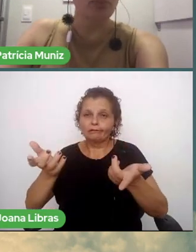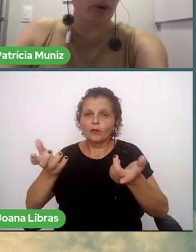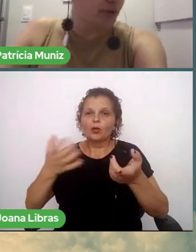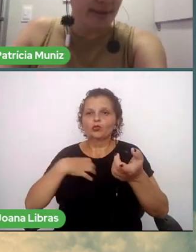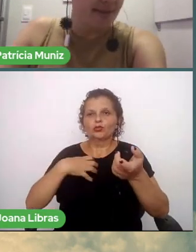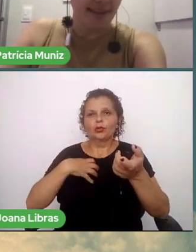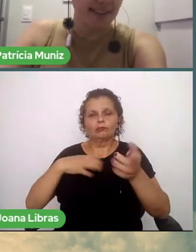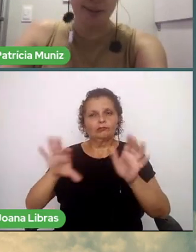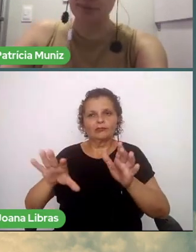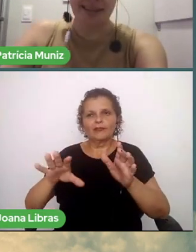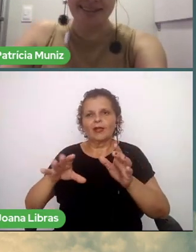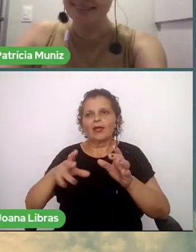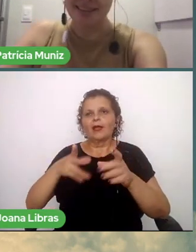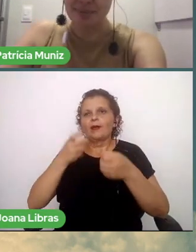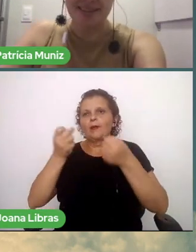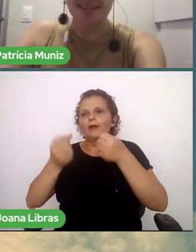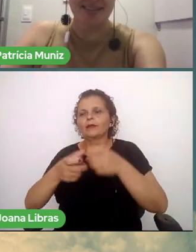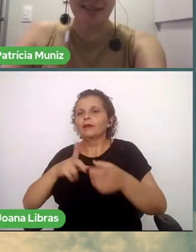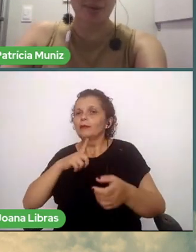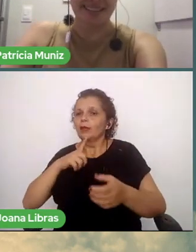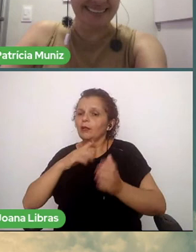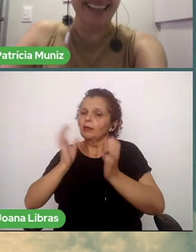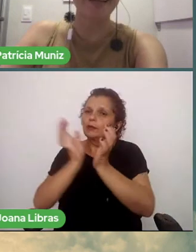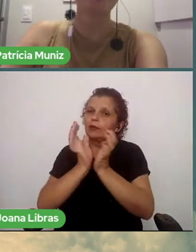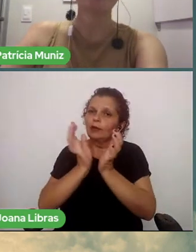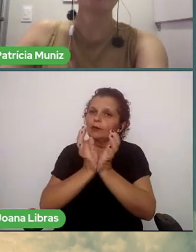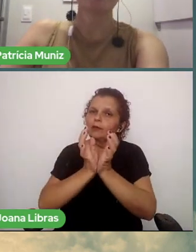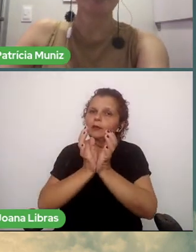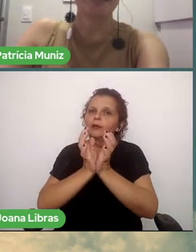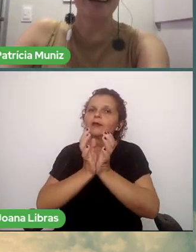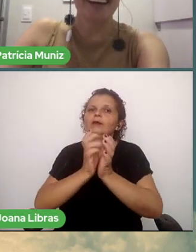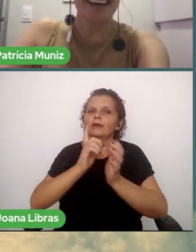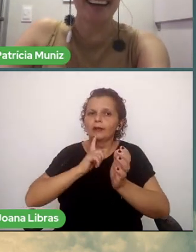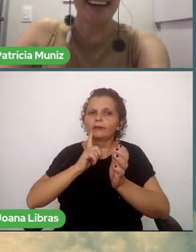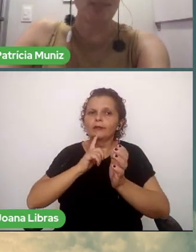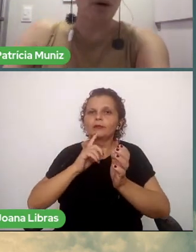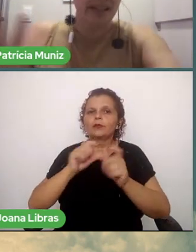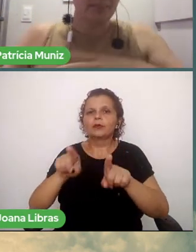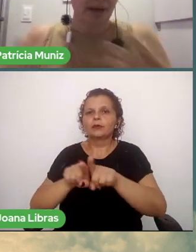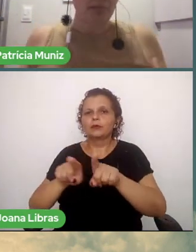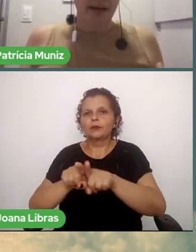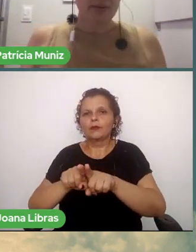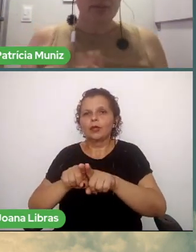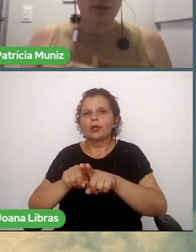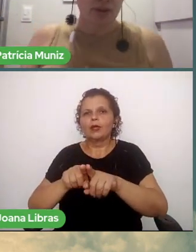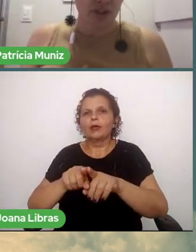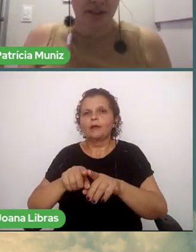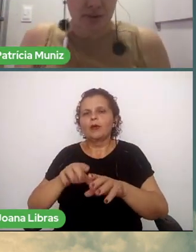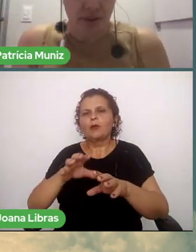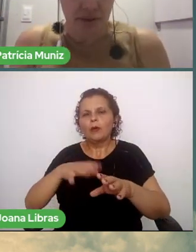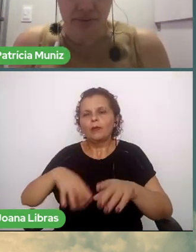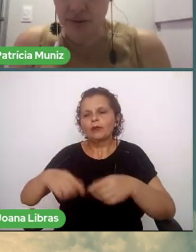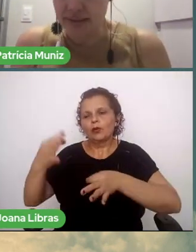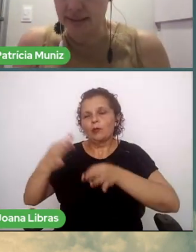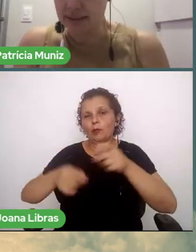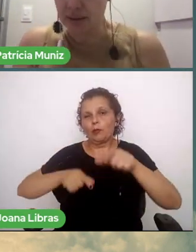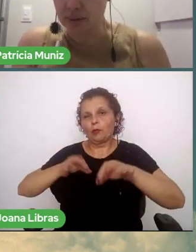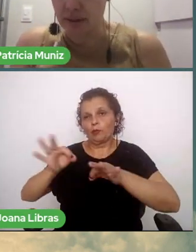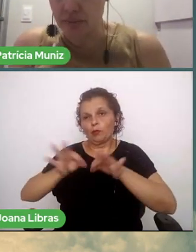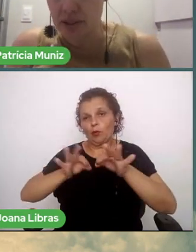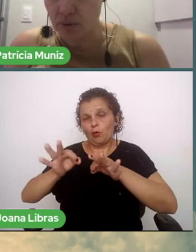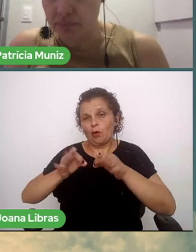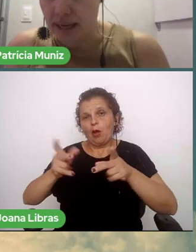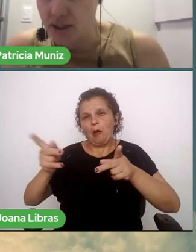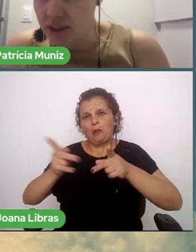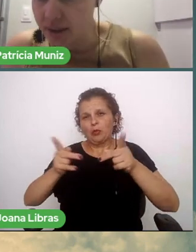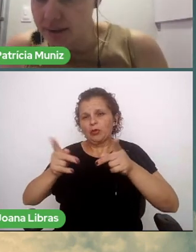Então eu não posso dizer que não tem times Scrum, tá? Embora a maior parte dos meus projetos eu não tenha tido